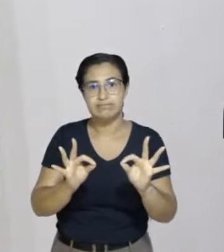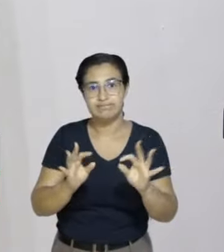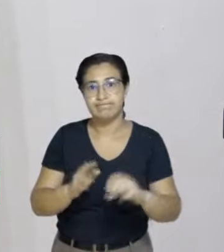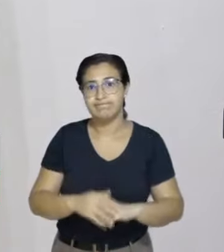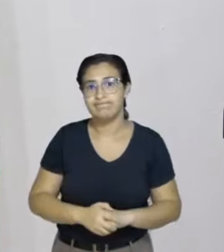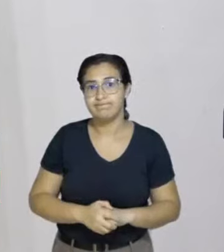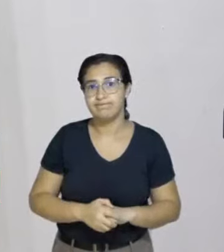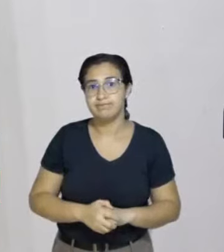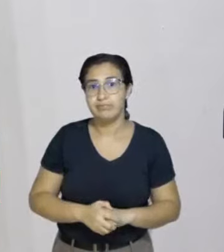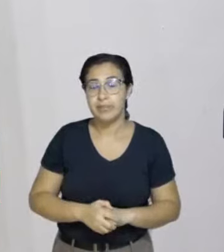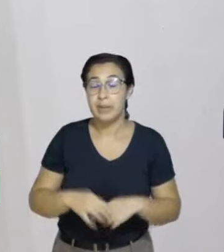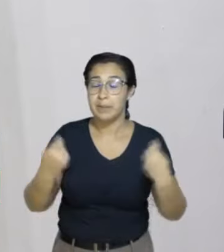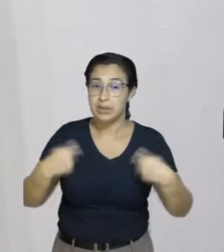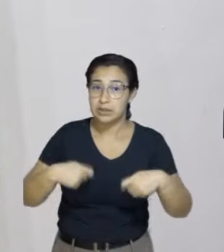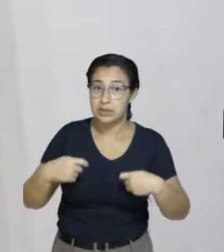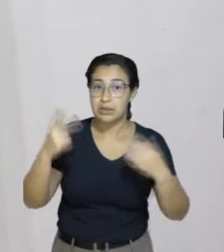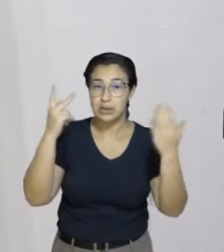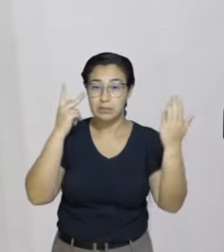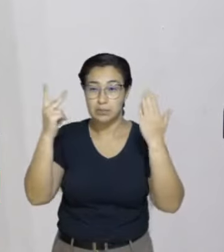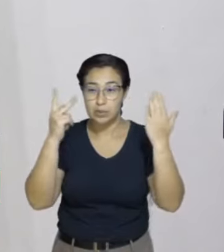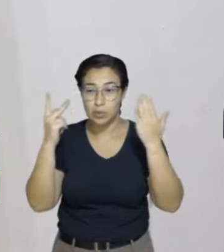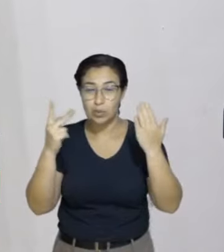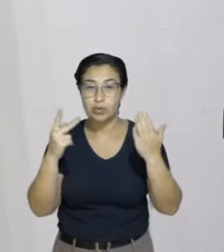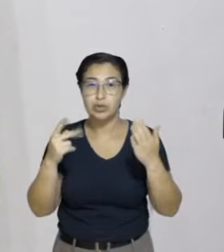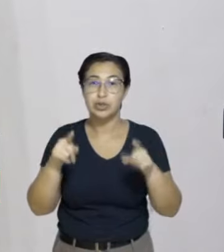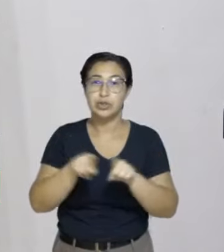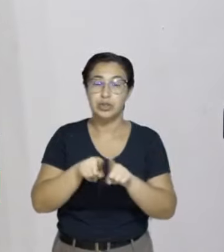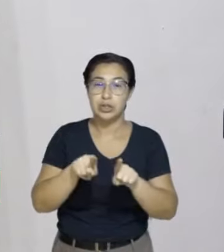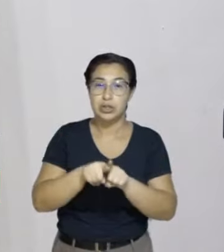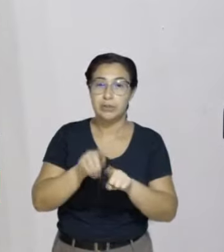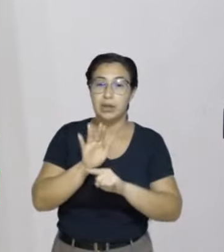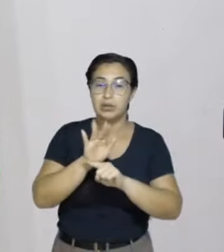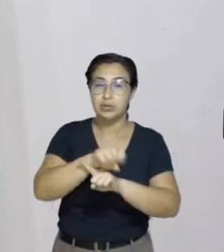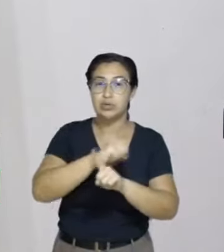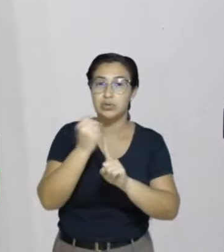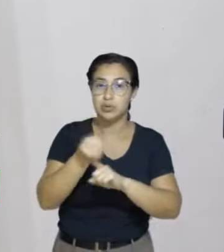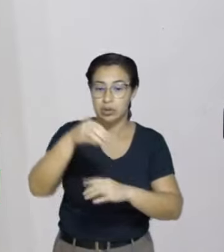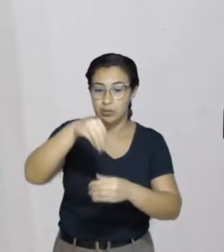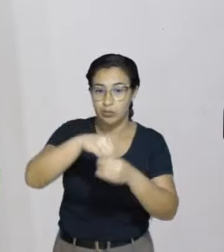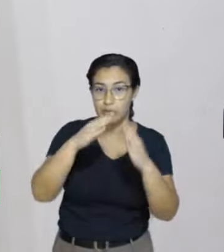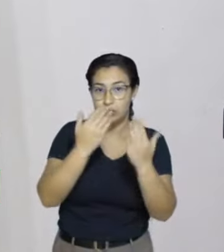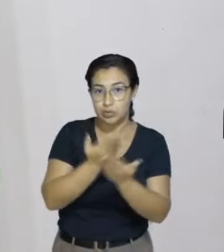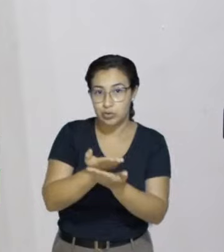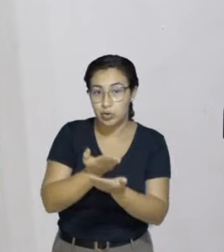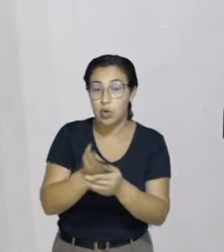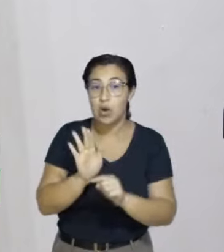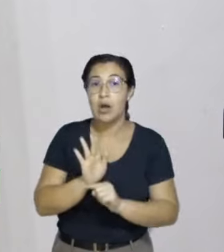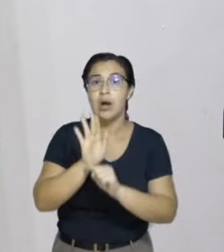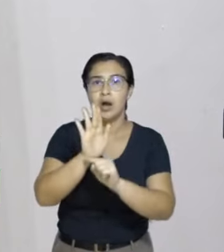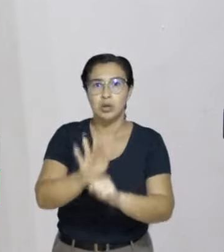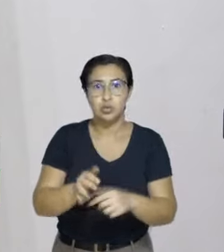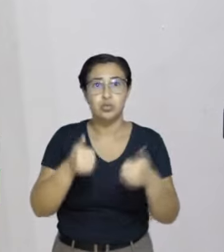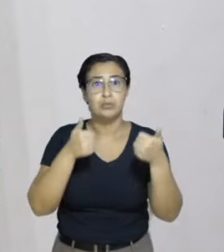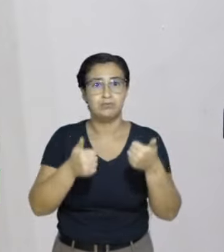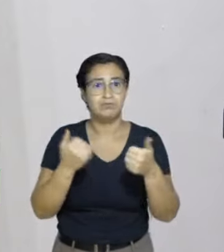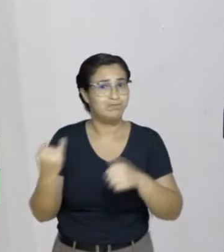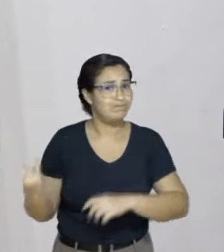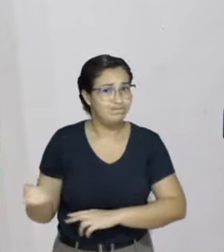de psicologia e também do serviço social nas escolas pode contribuir significativamente